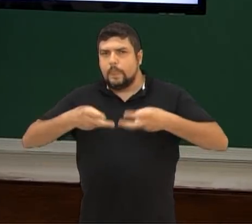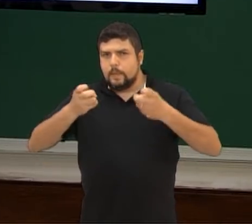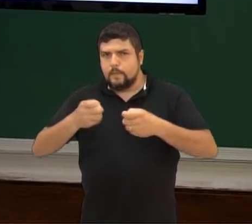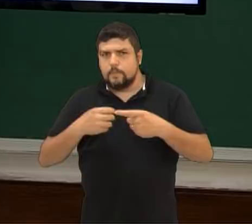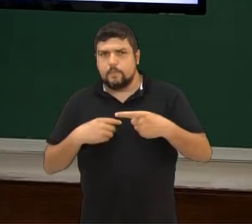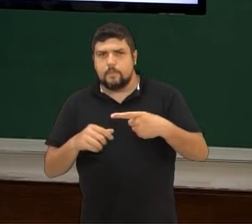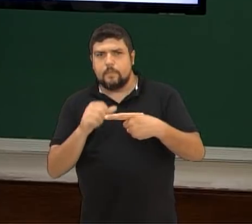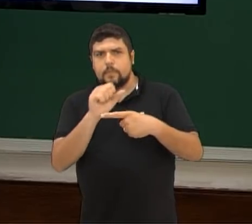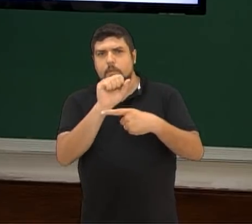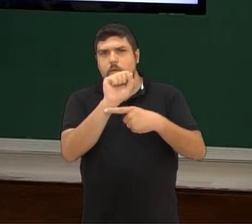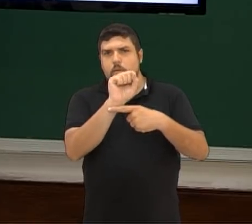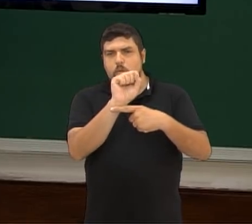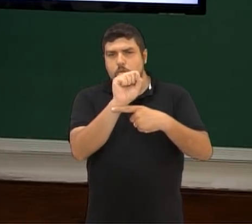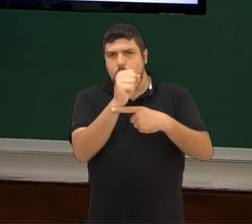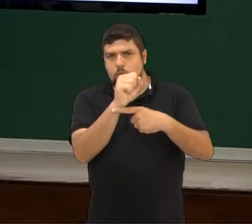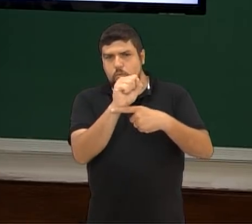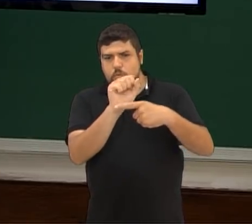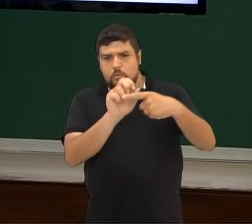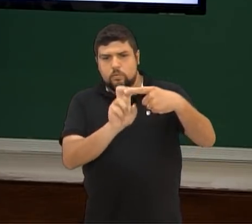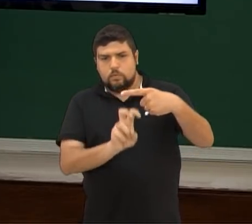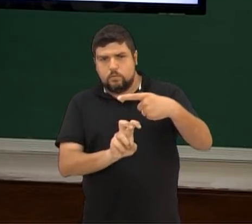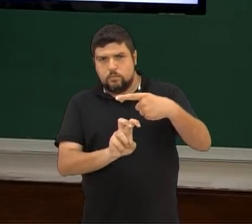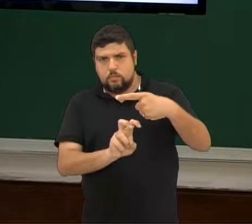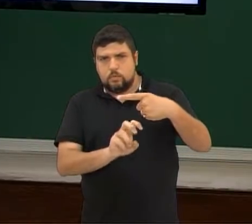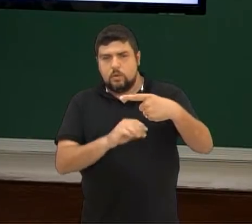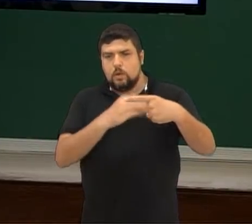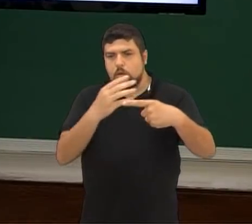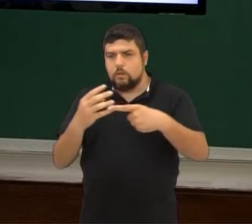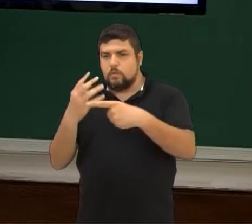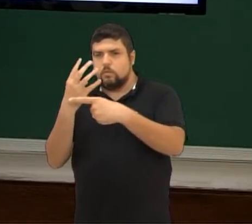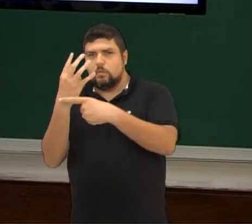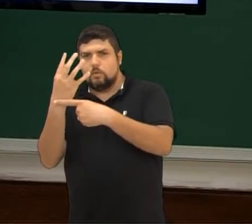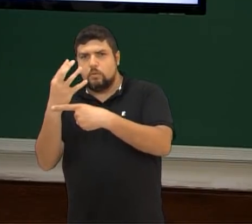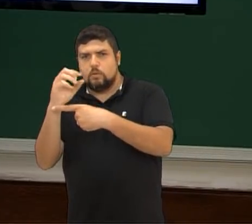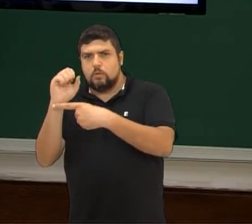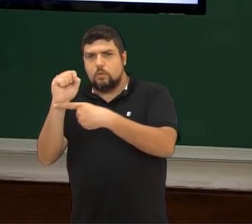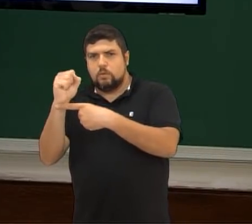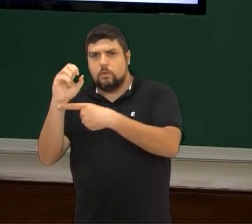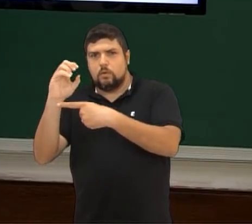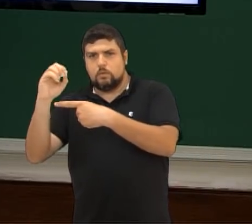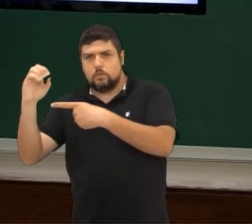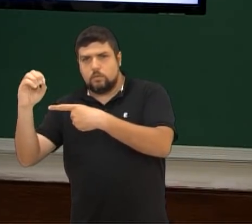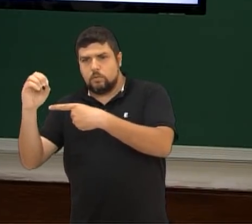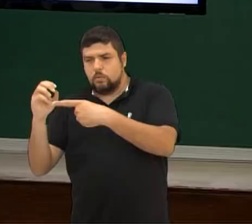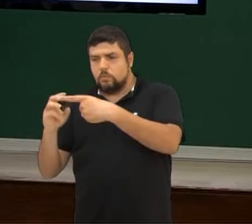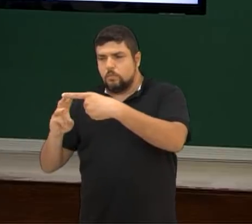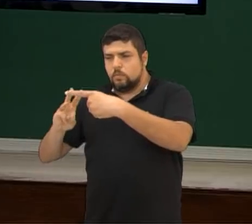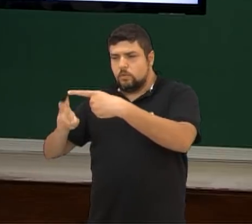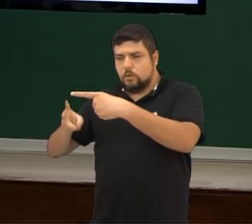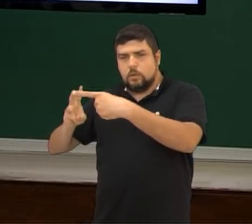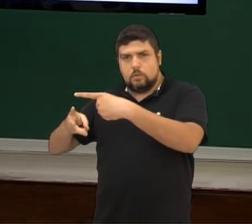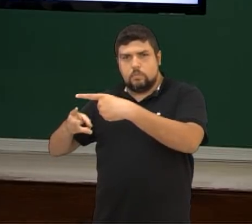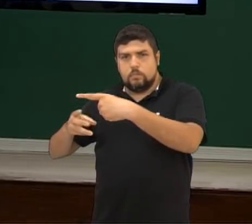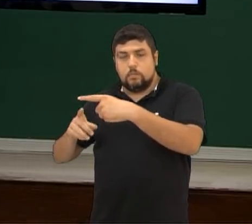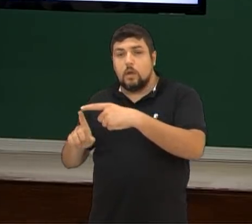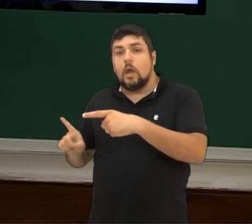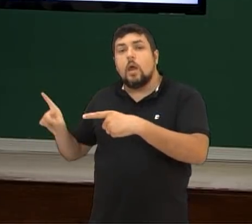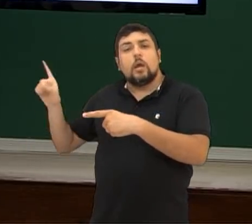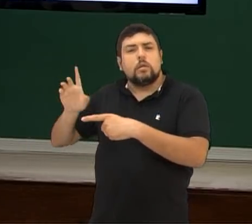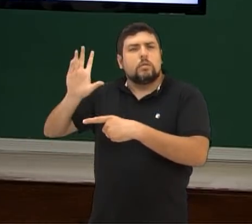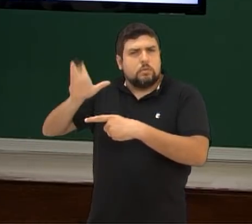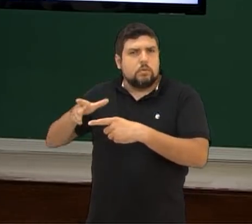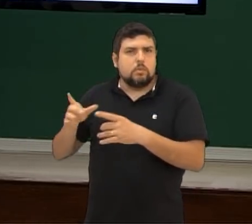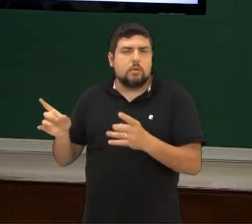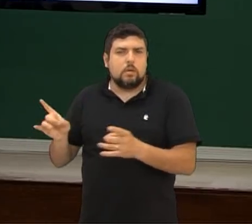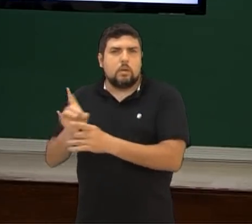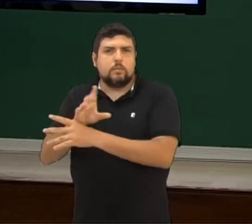valor do termo 8 sobre 5 e 4.800 sobre 3.000. Aqui ele já está preenchido, mas